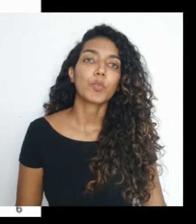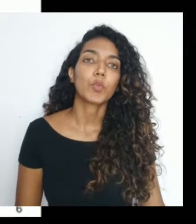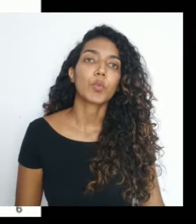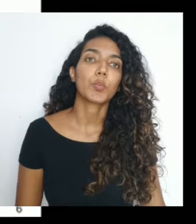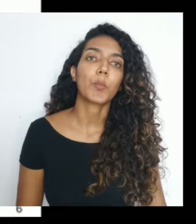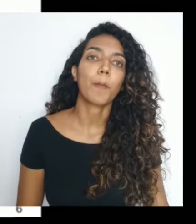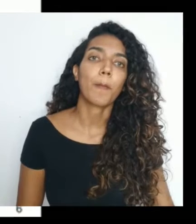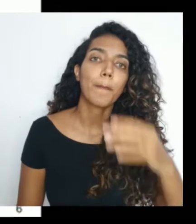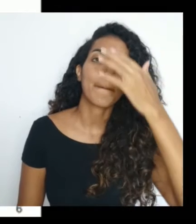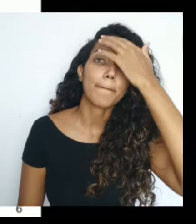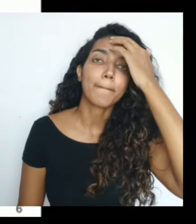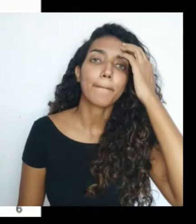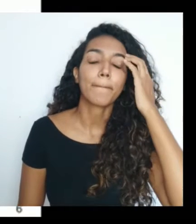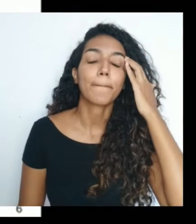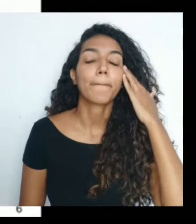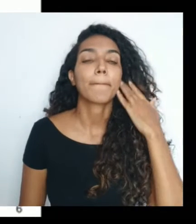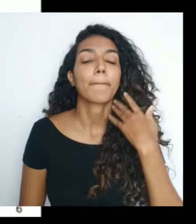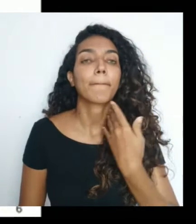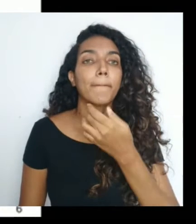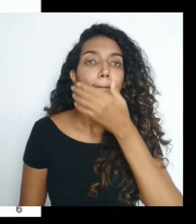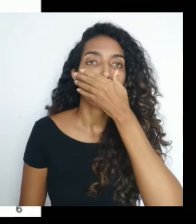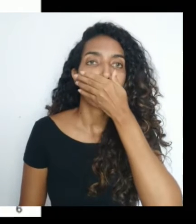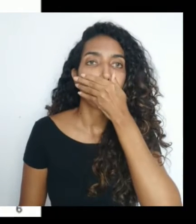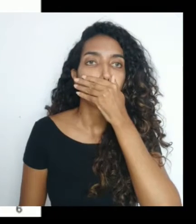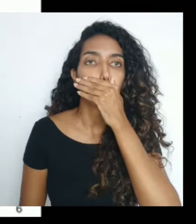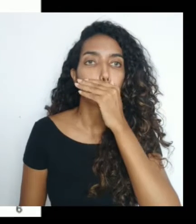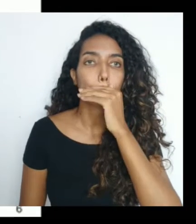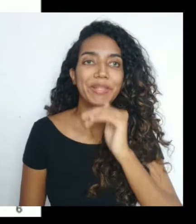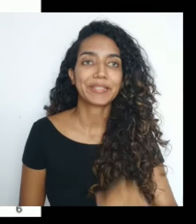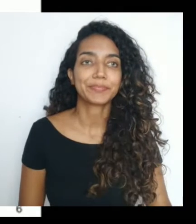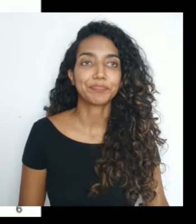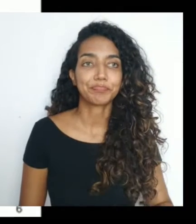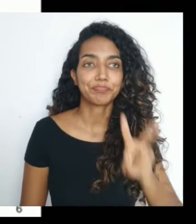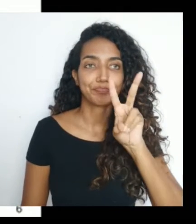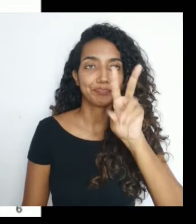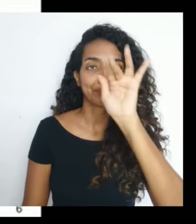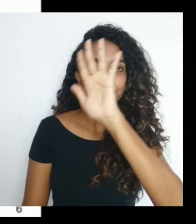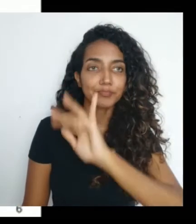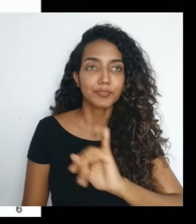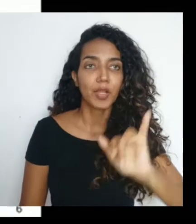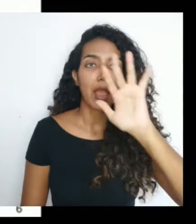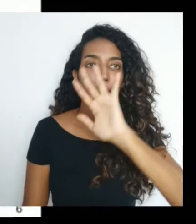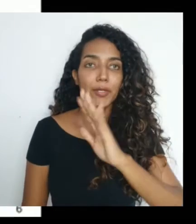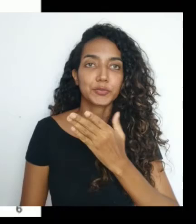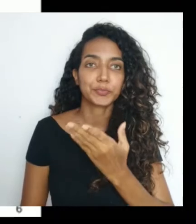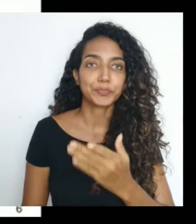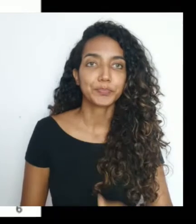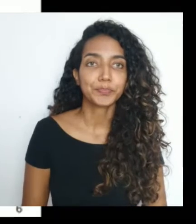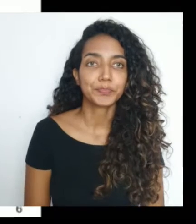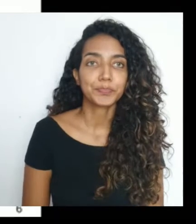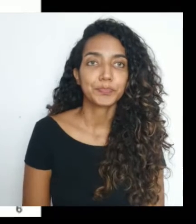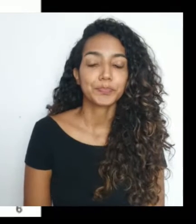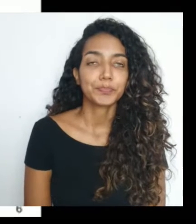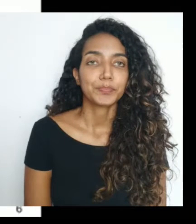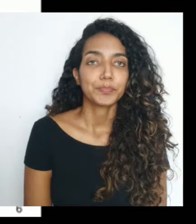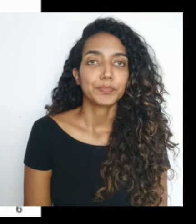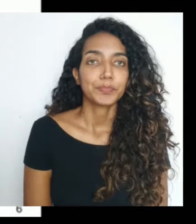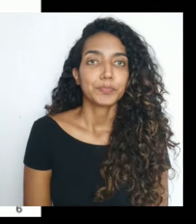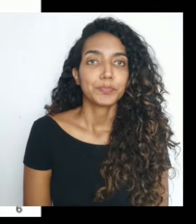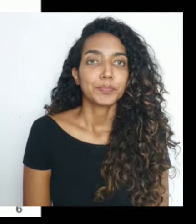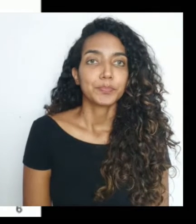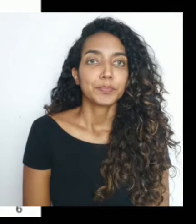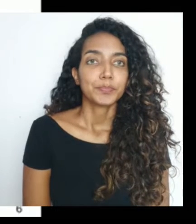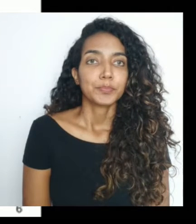só para facilitar a leitura. Cada carinha desse representaria 8 bits. Isso aqui é um número inteiro, 8 vezes